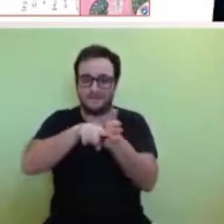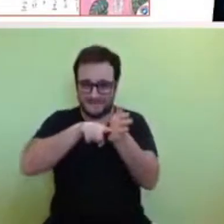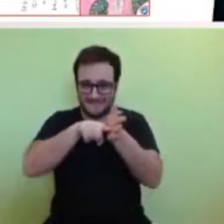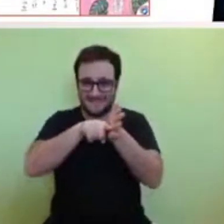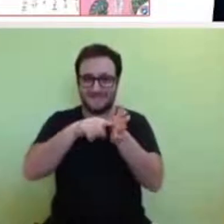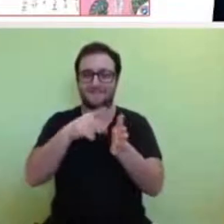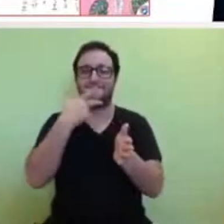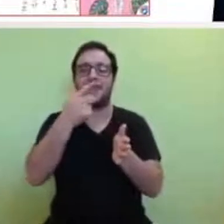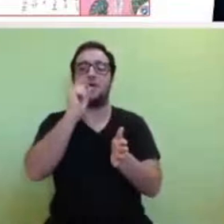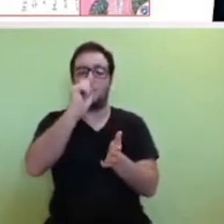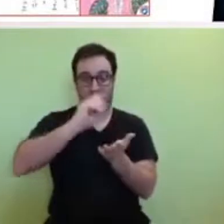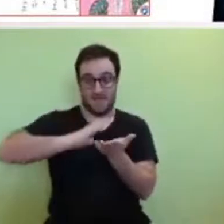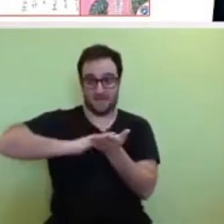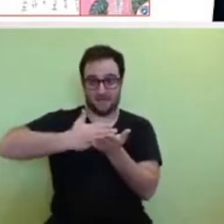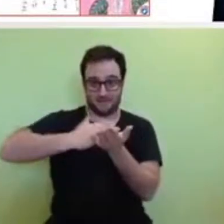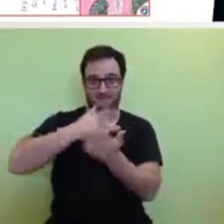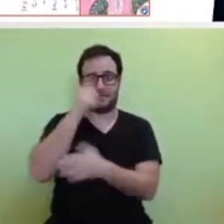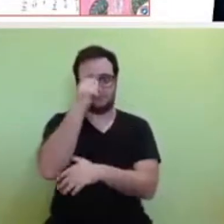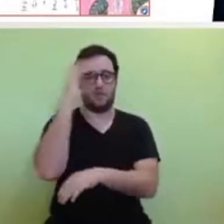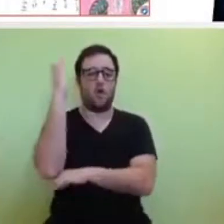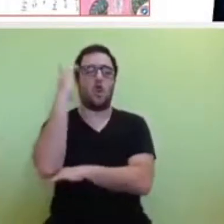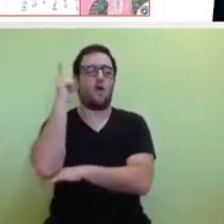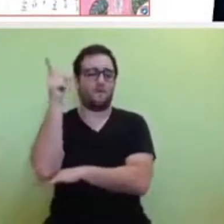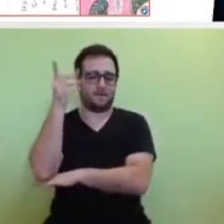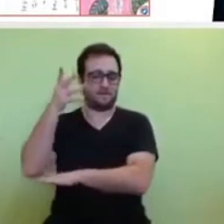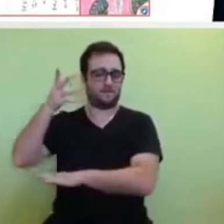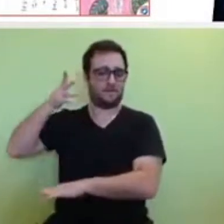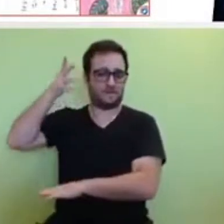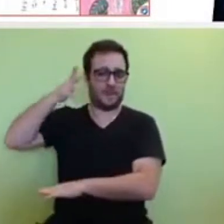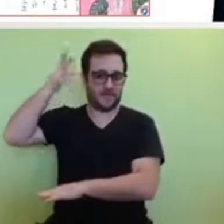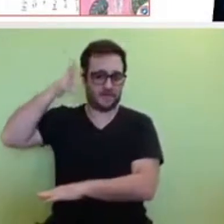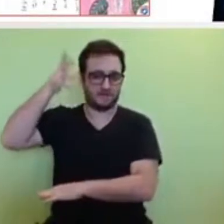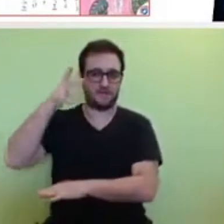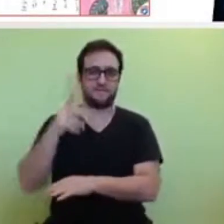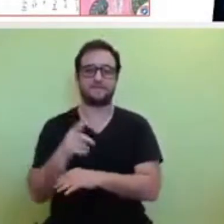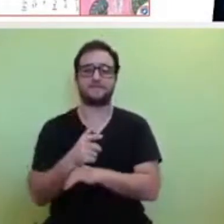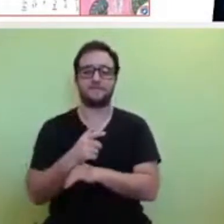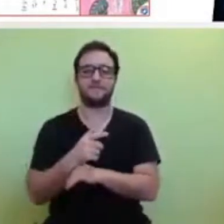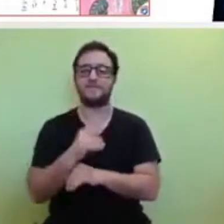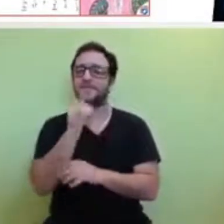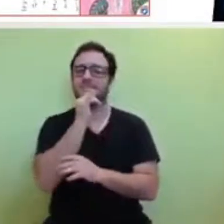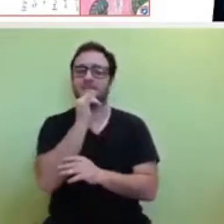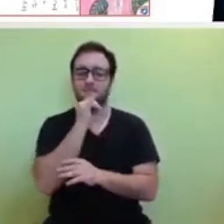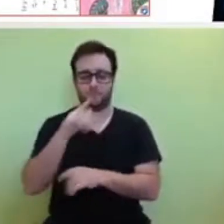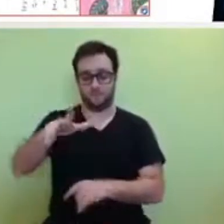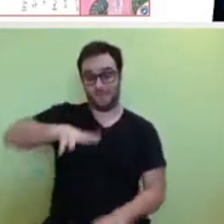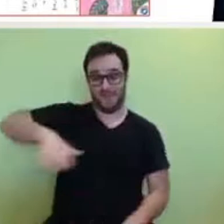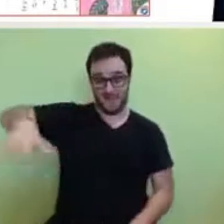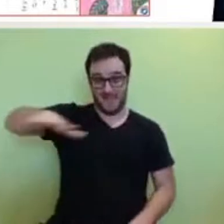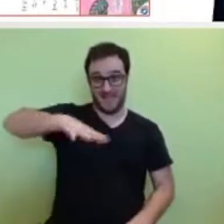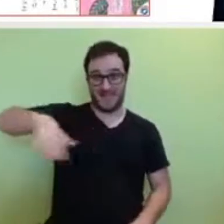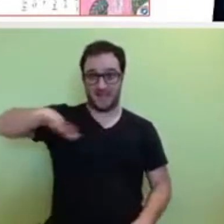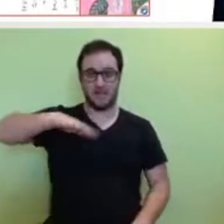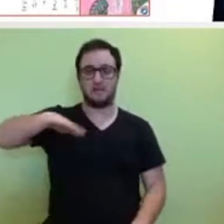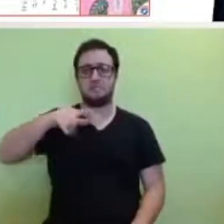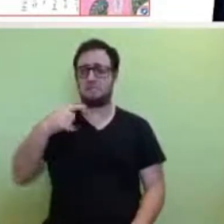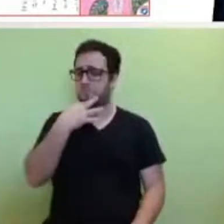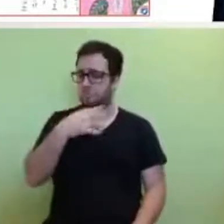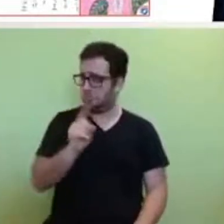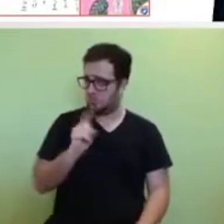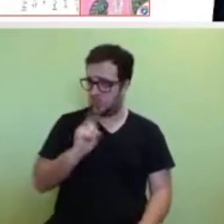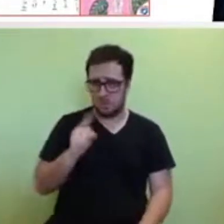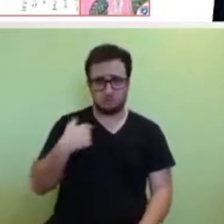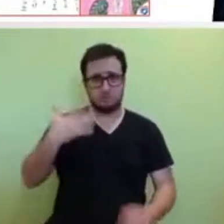um glossário à mão, porque era uma área que eu não conhecia. Eu lembro bem que foi uma conferência